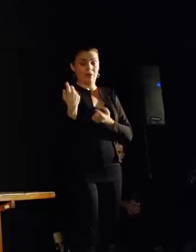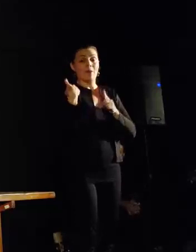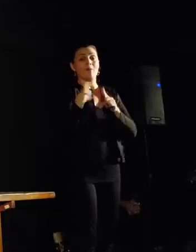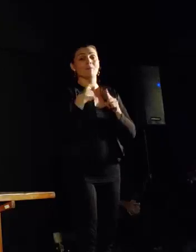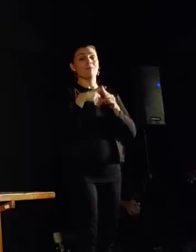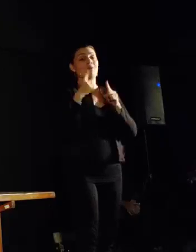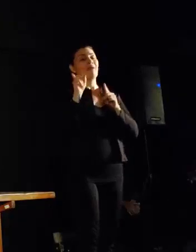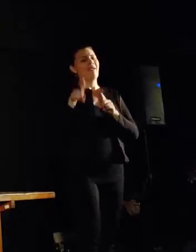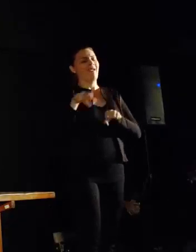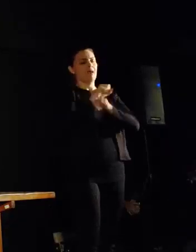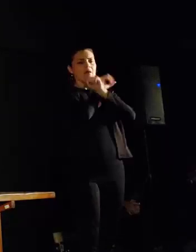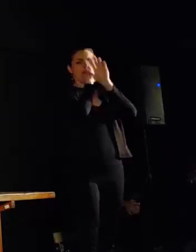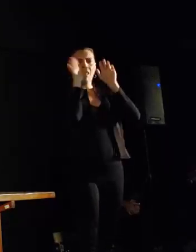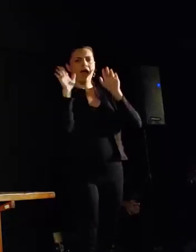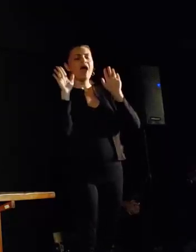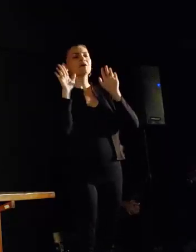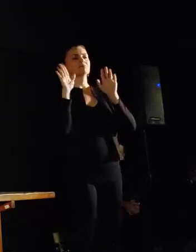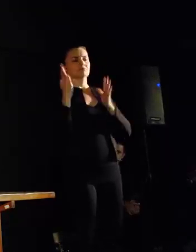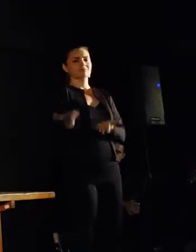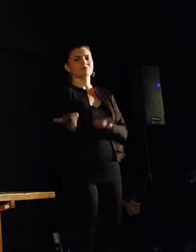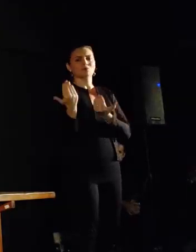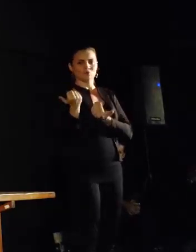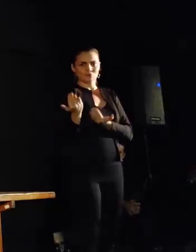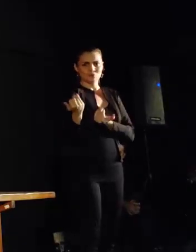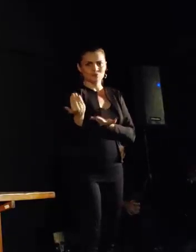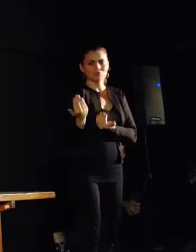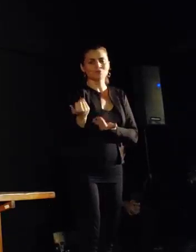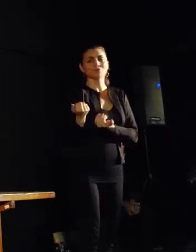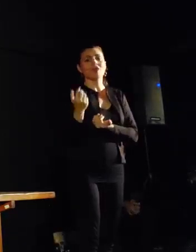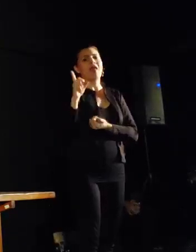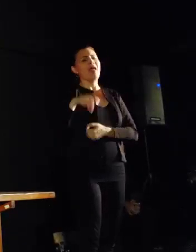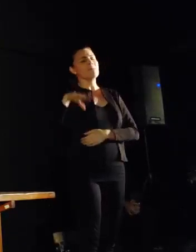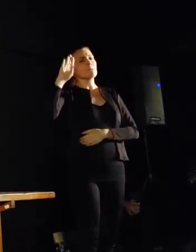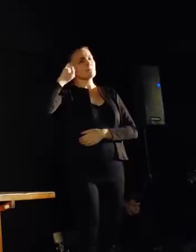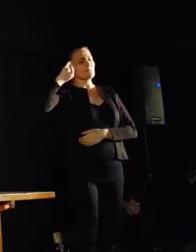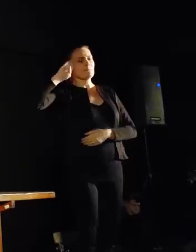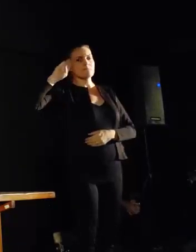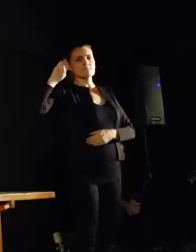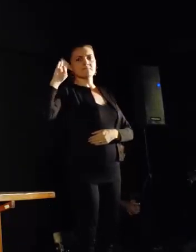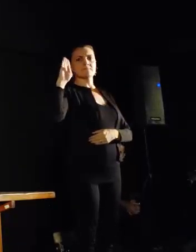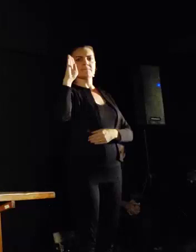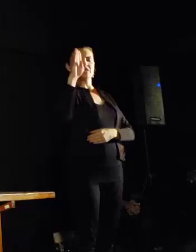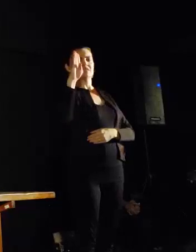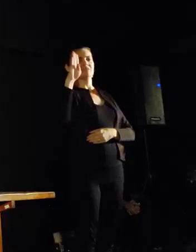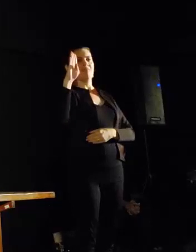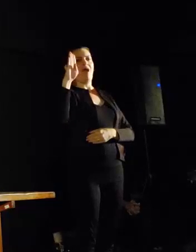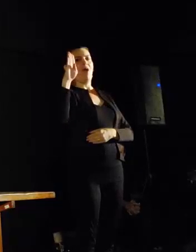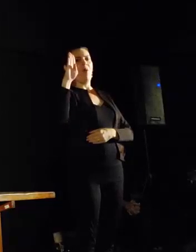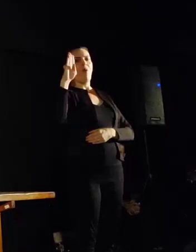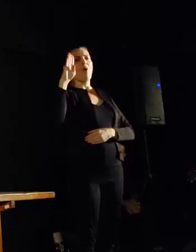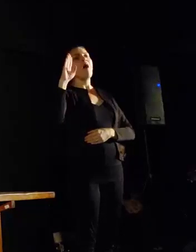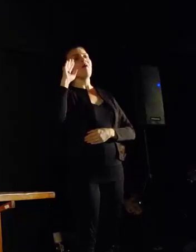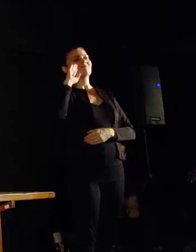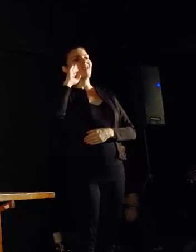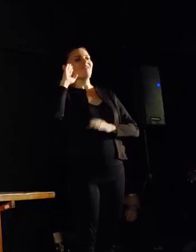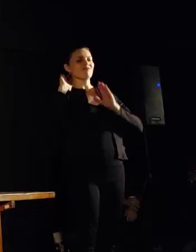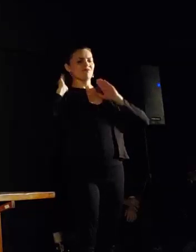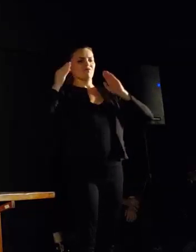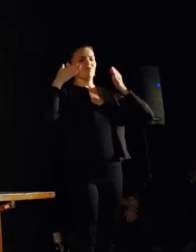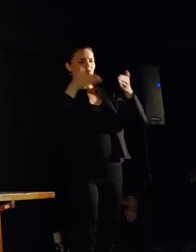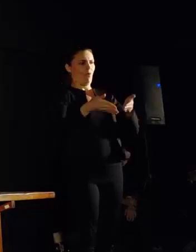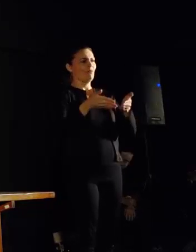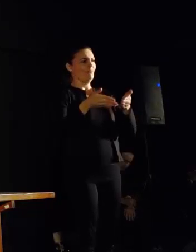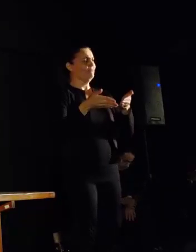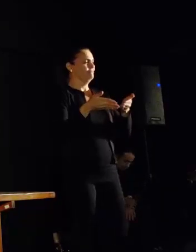muito claro que a juventude é um dos principais alvos. Certo? É um dos principais alvos em todos